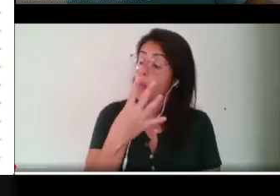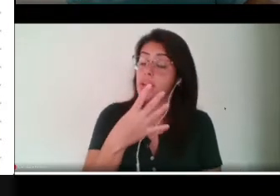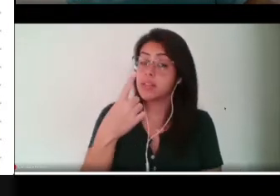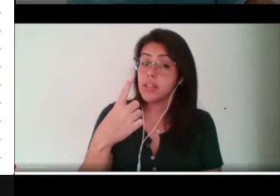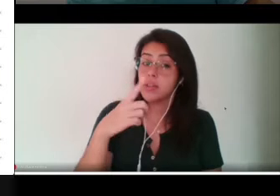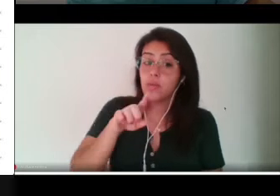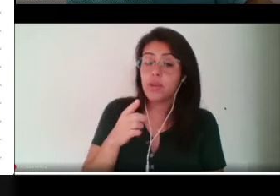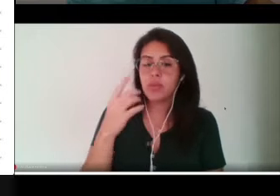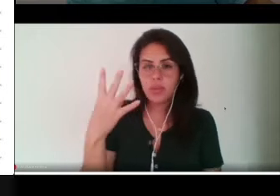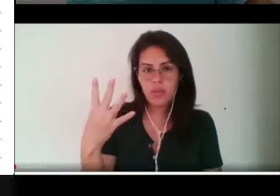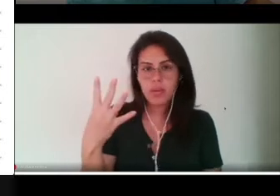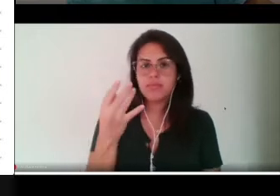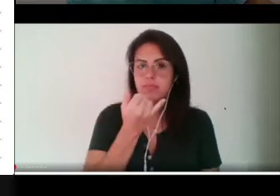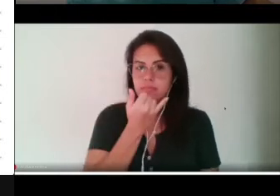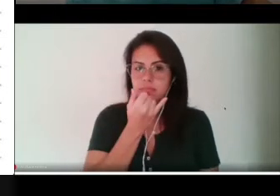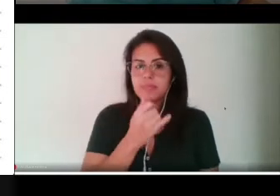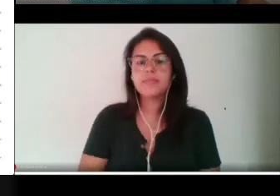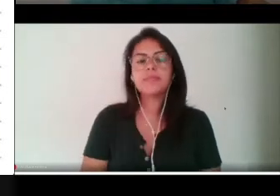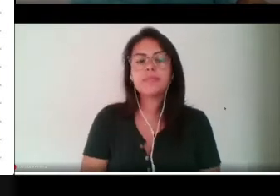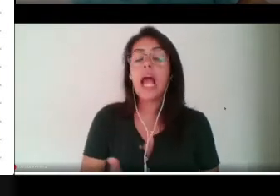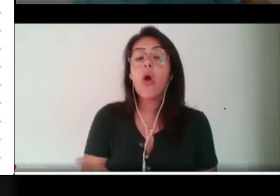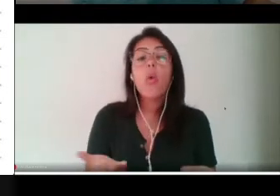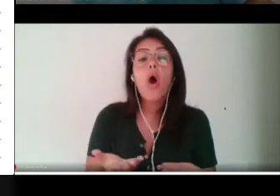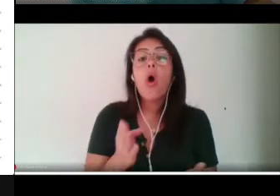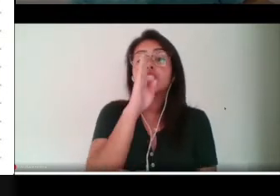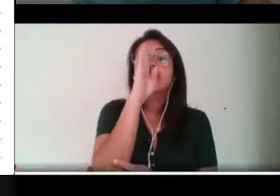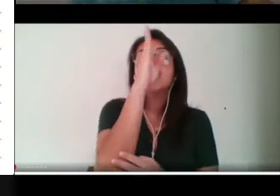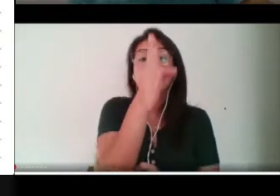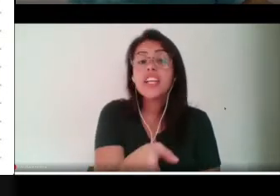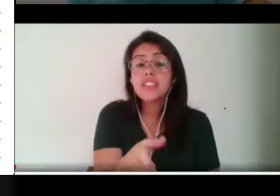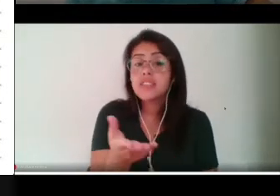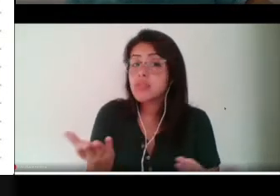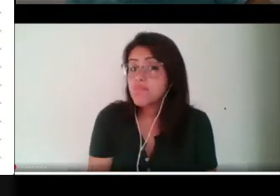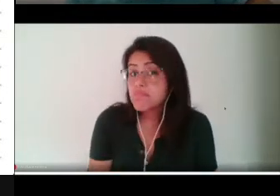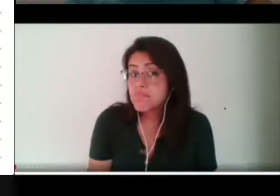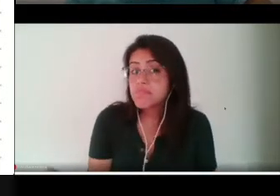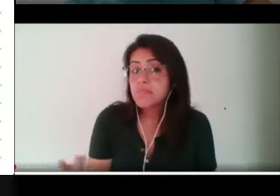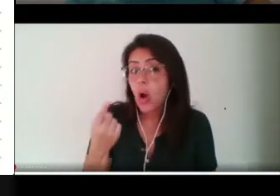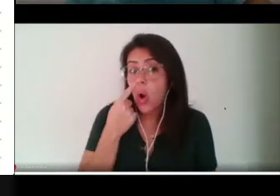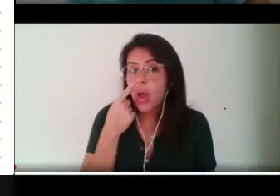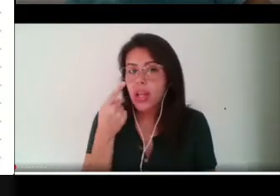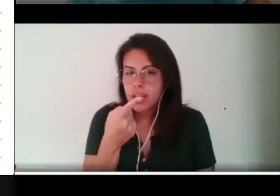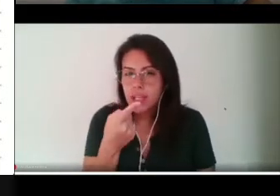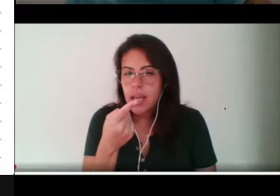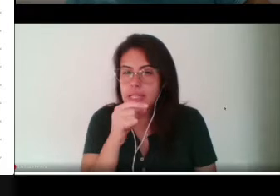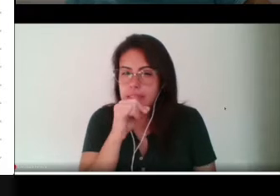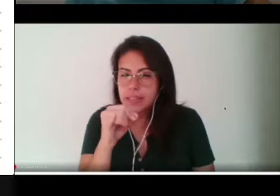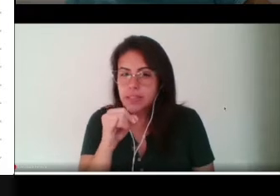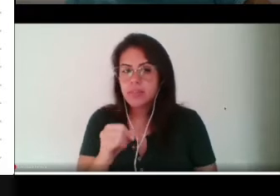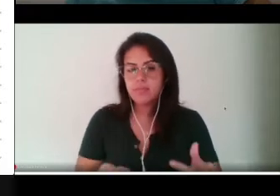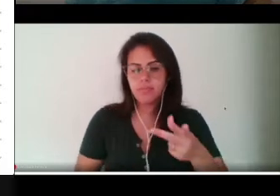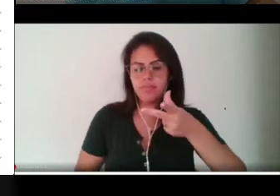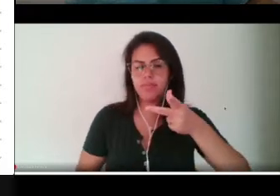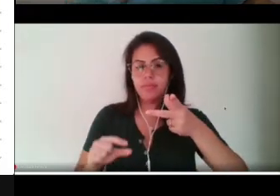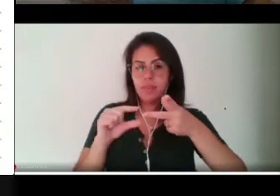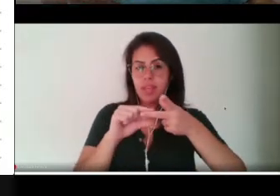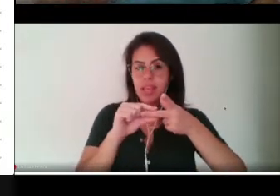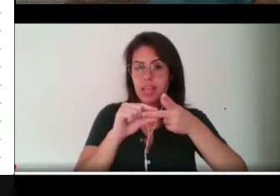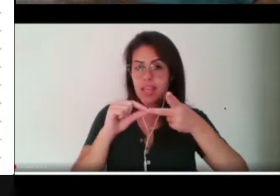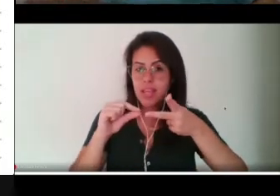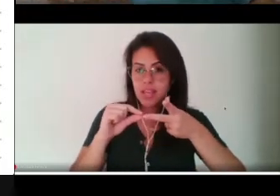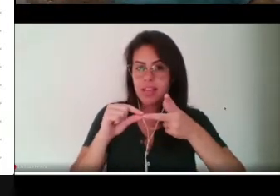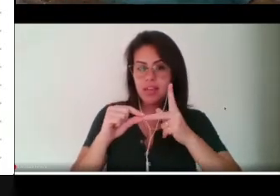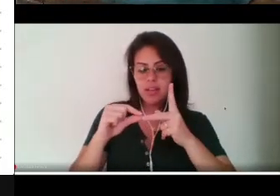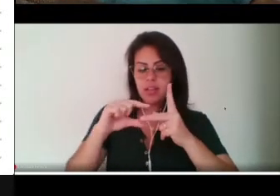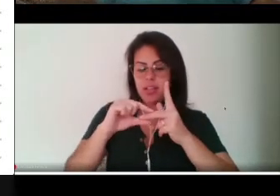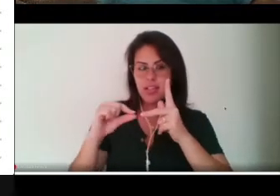E qual que é a direção desse vetor, né? Observem aqui, ó, se eu fizer I VEC menos K,